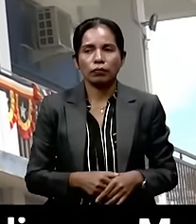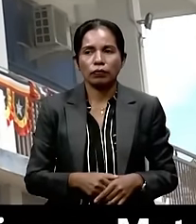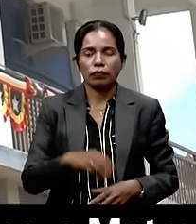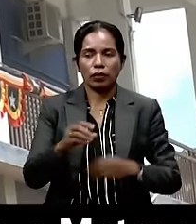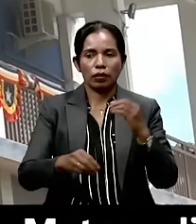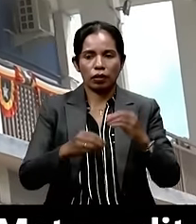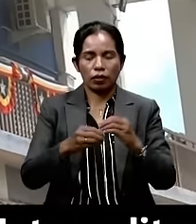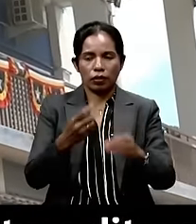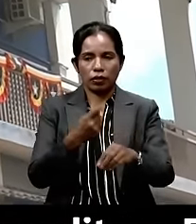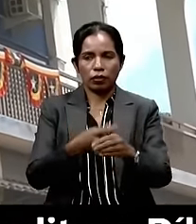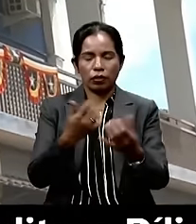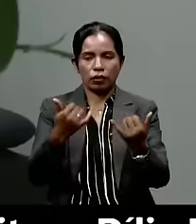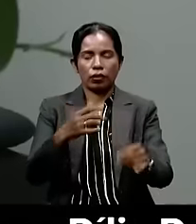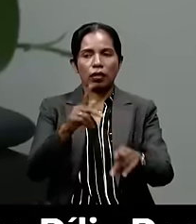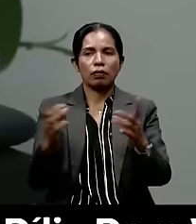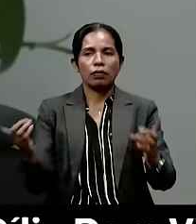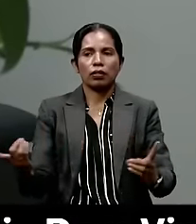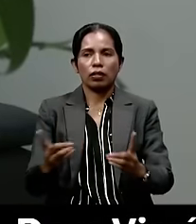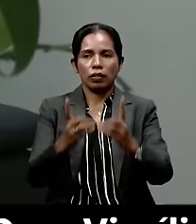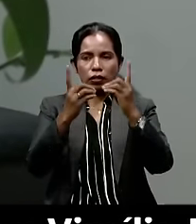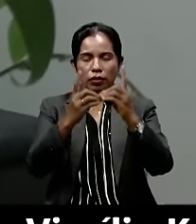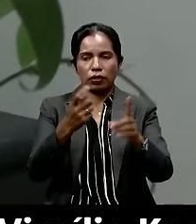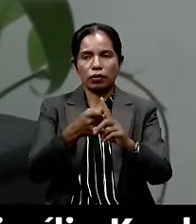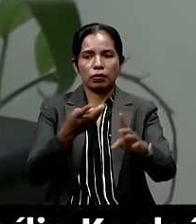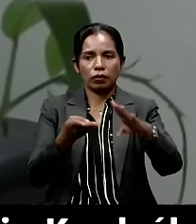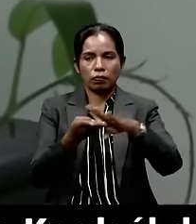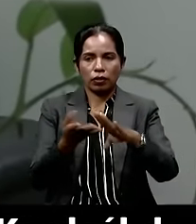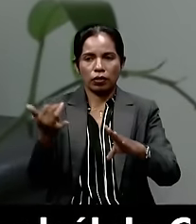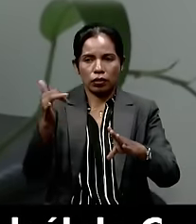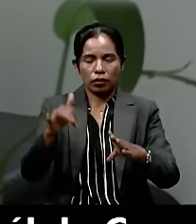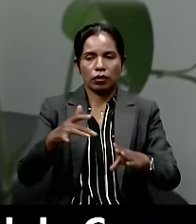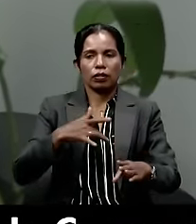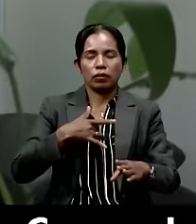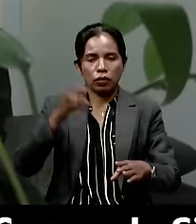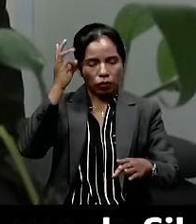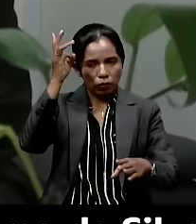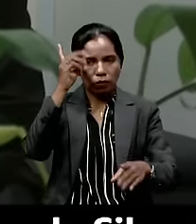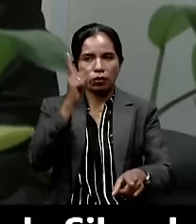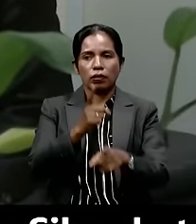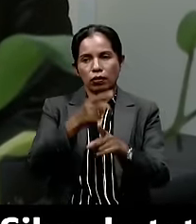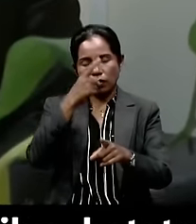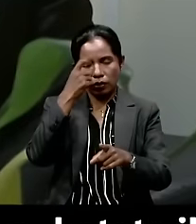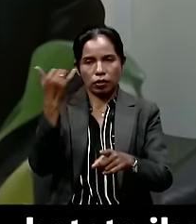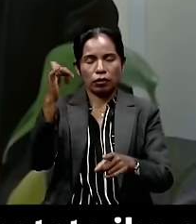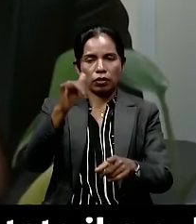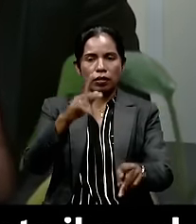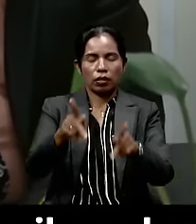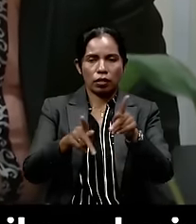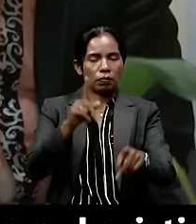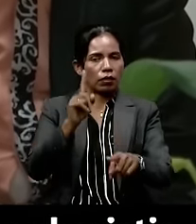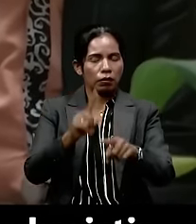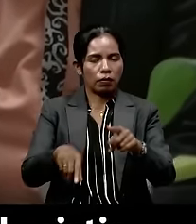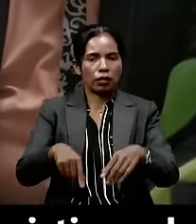Relasyon ang sitwasyon ni bi kliyente sira hasuro parte banko sira mo senti preocupado tebes. Tamba sira ni kliyente labelehet